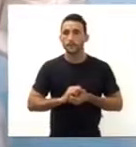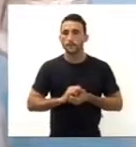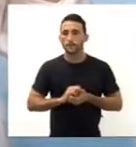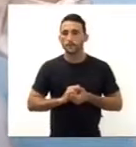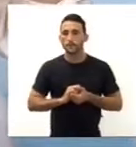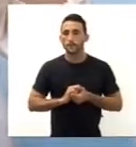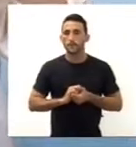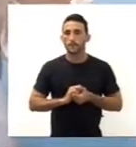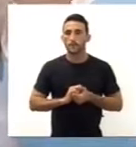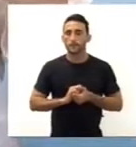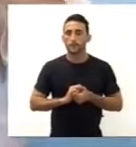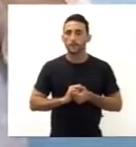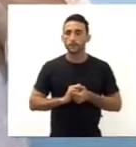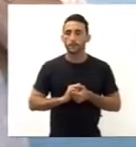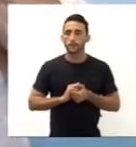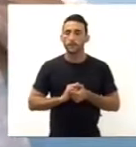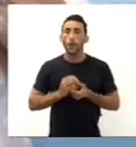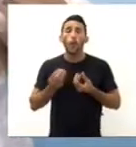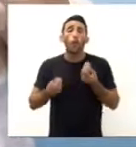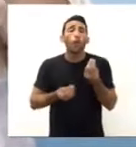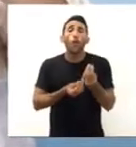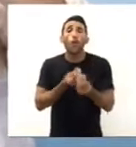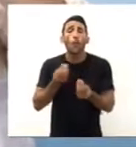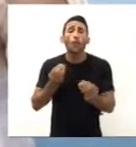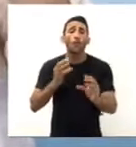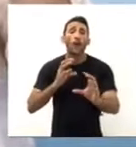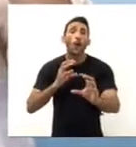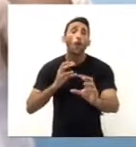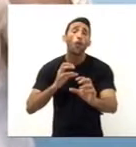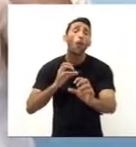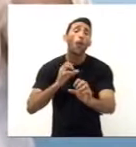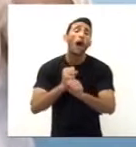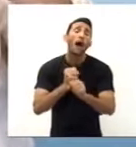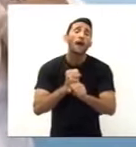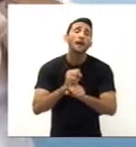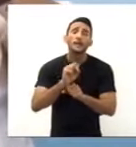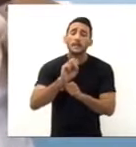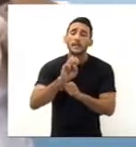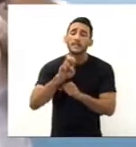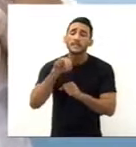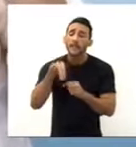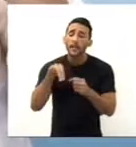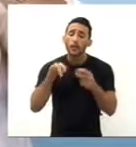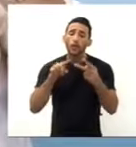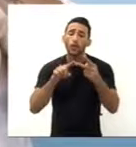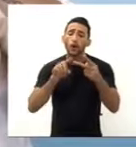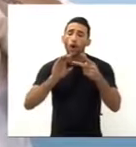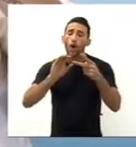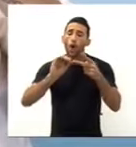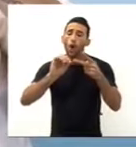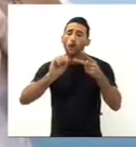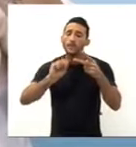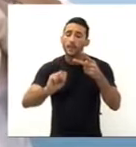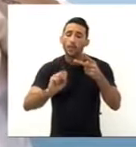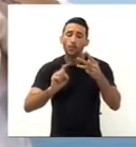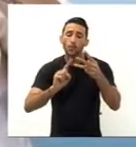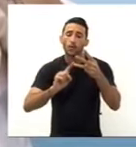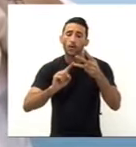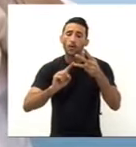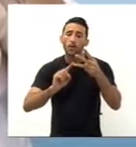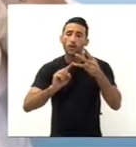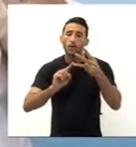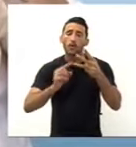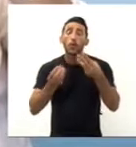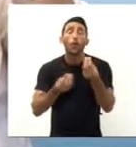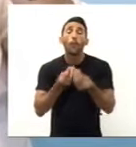Certo? Então, como que eu vou calcular o seno, cosseno desse ângulo, tá?